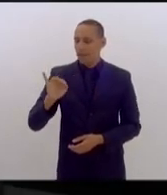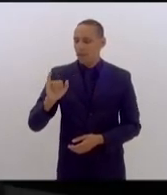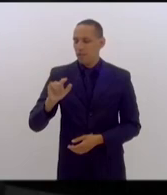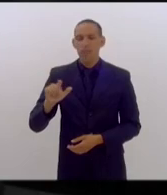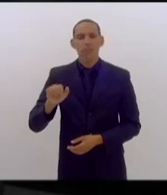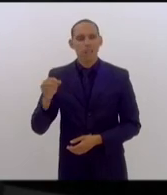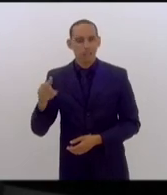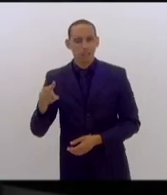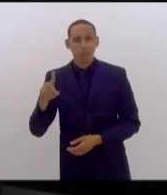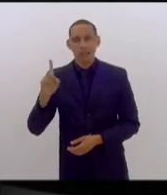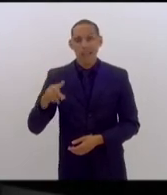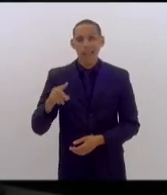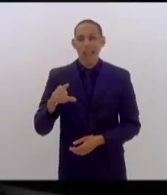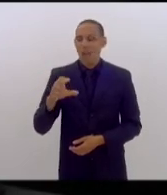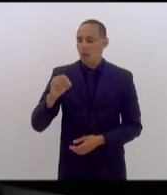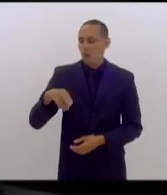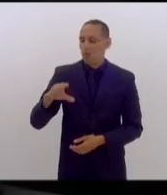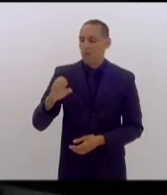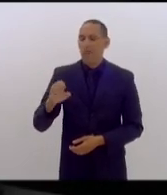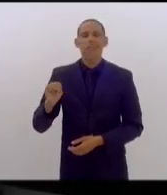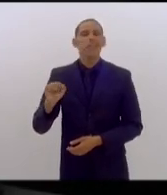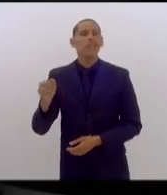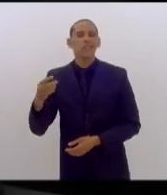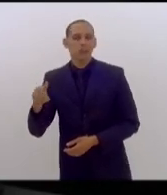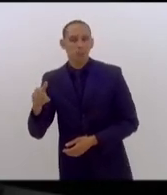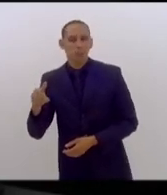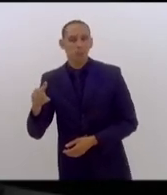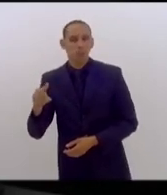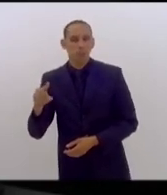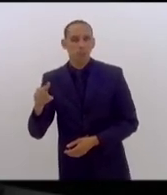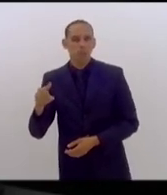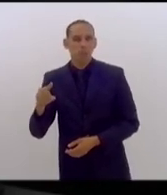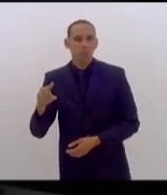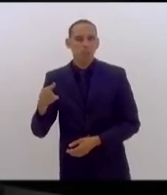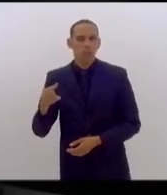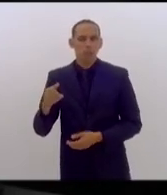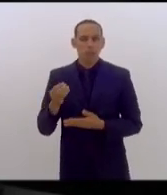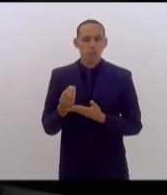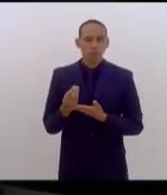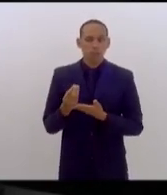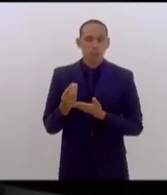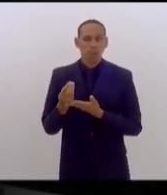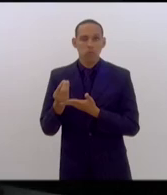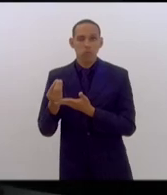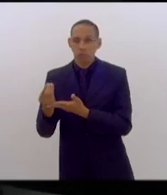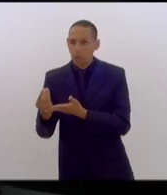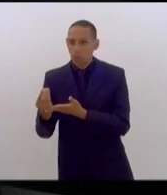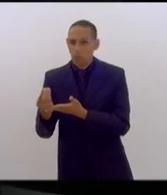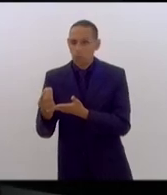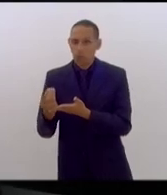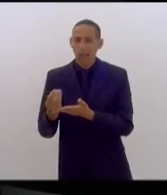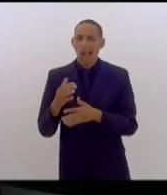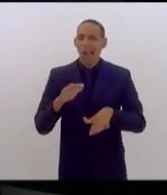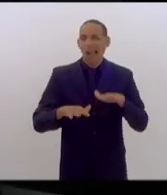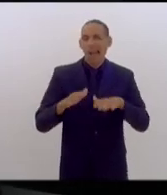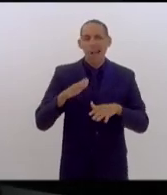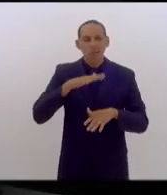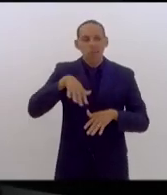de concessão a uma confusão